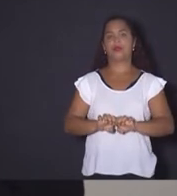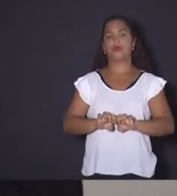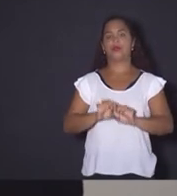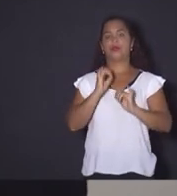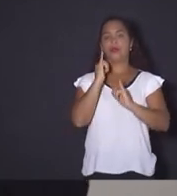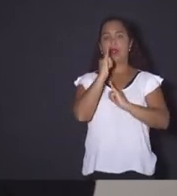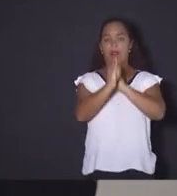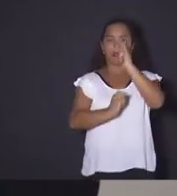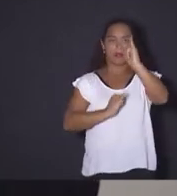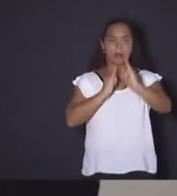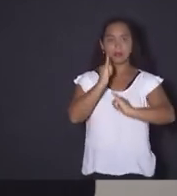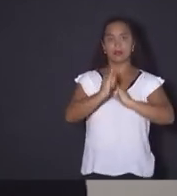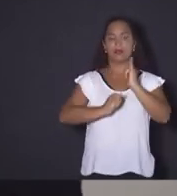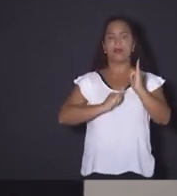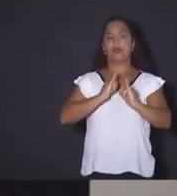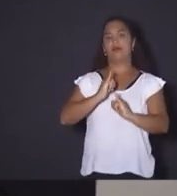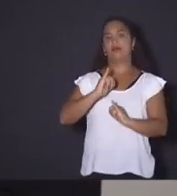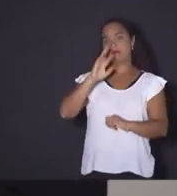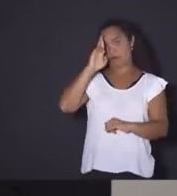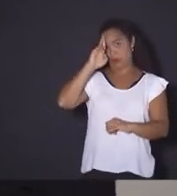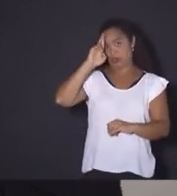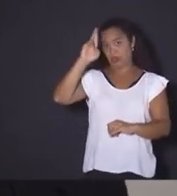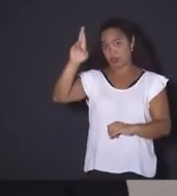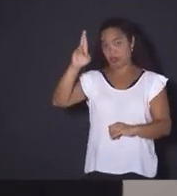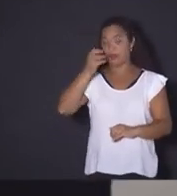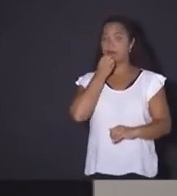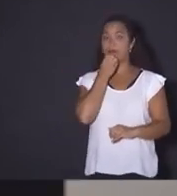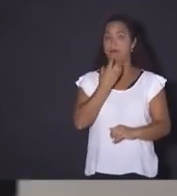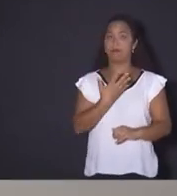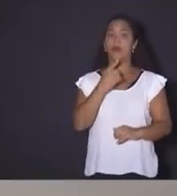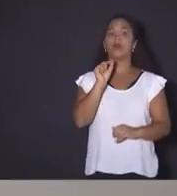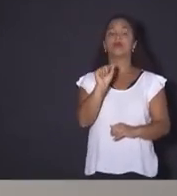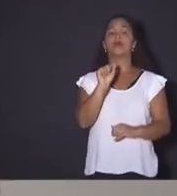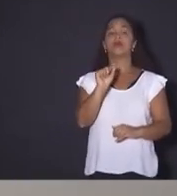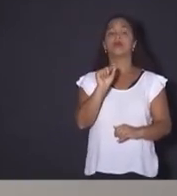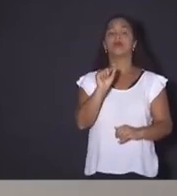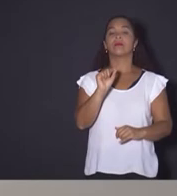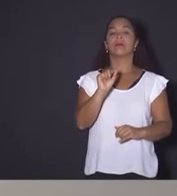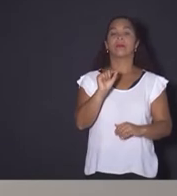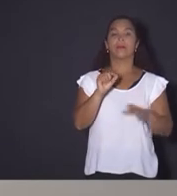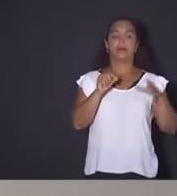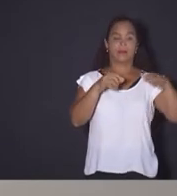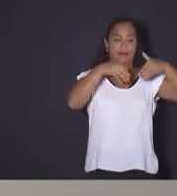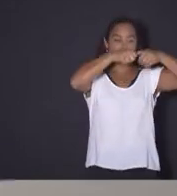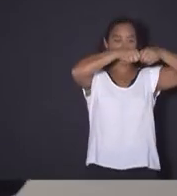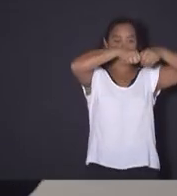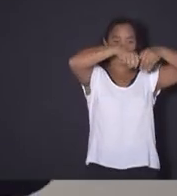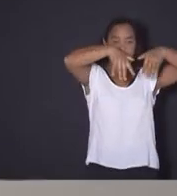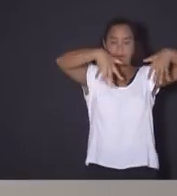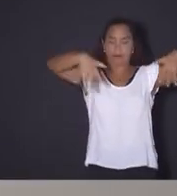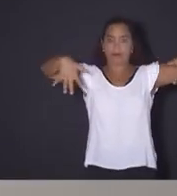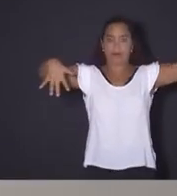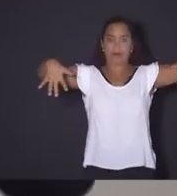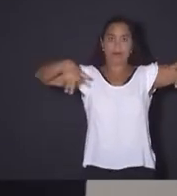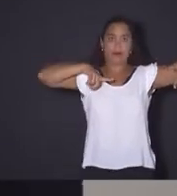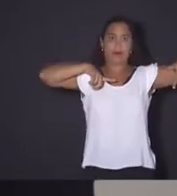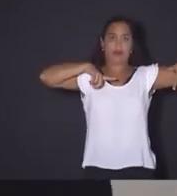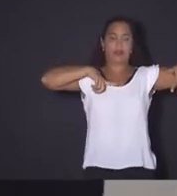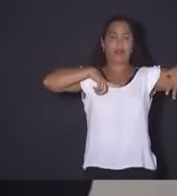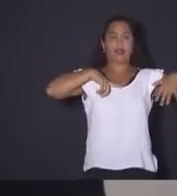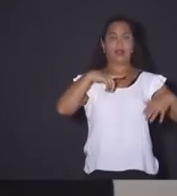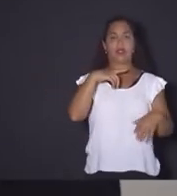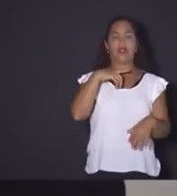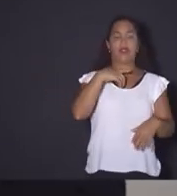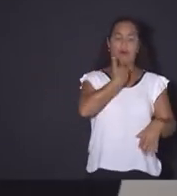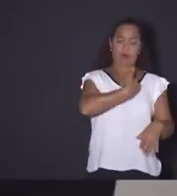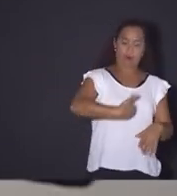interessante que foi exemplar para o mundo inteiro, que era uma governança multissetorial, onde o Estado, o setor produtivo